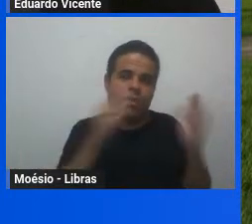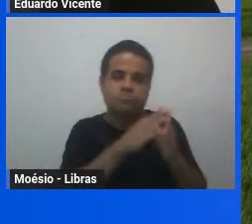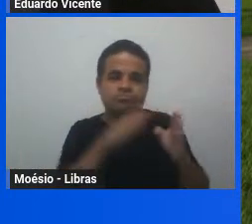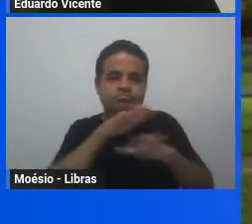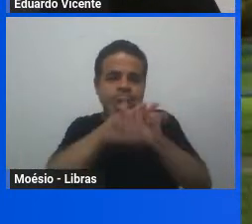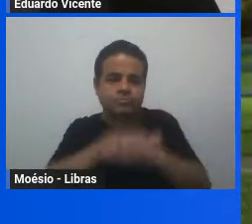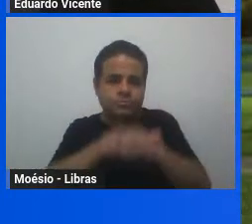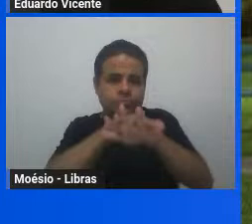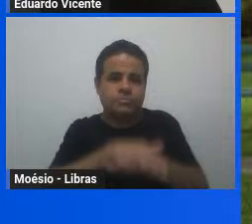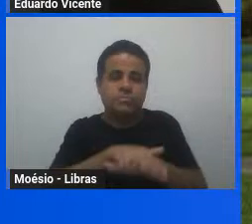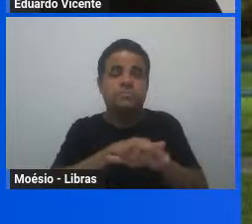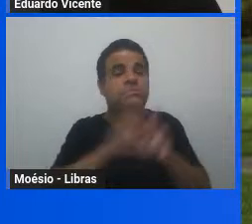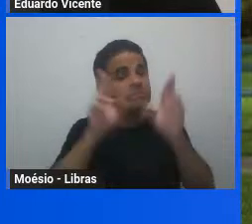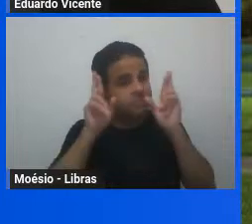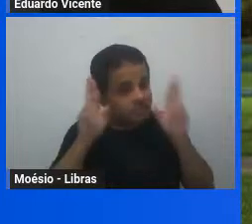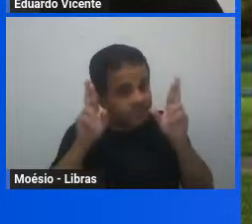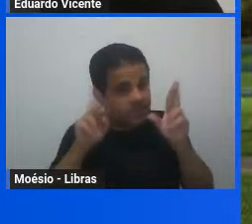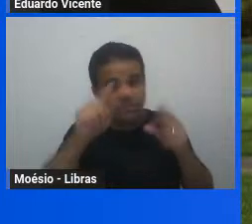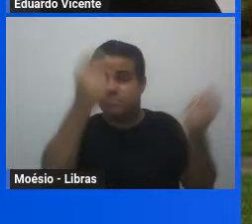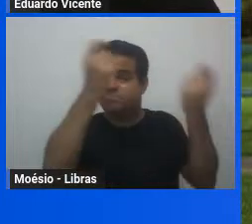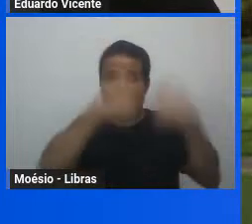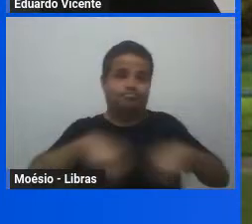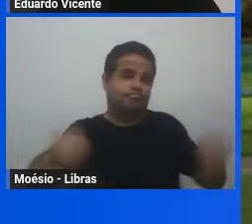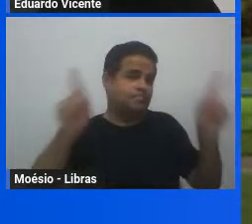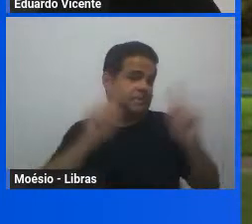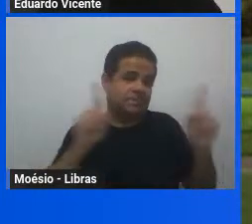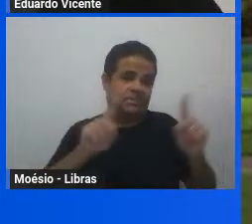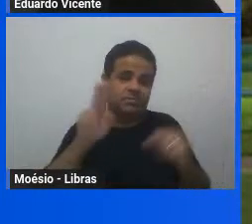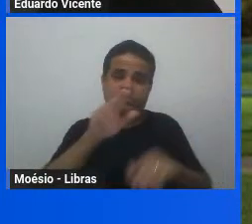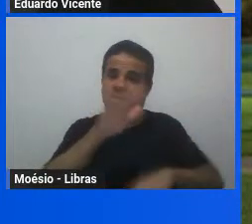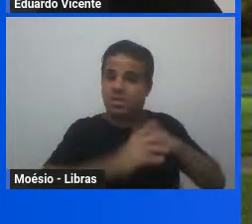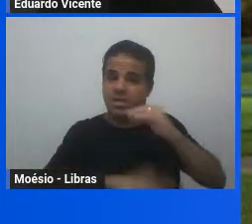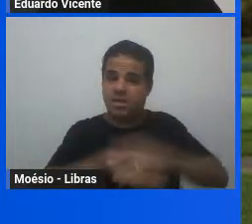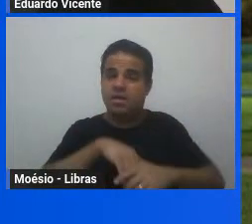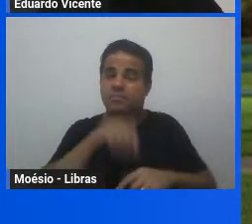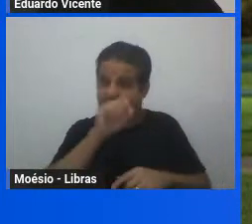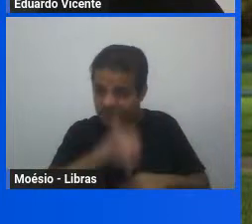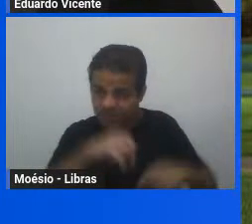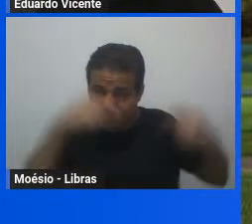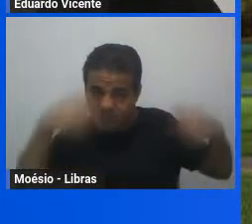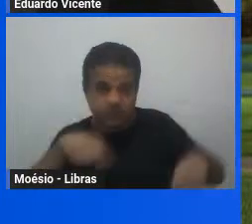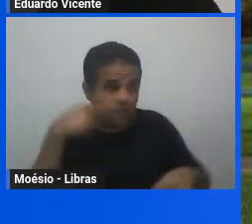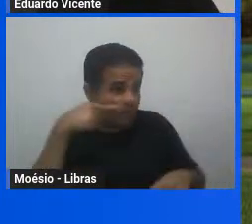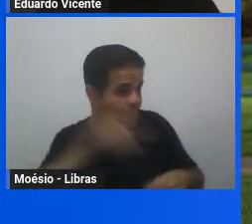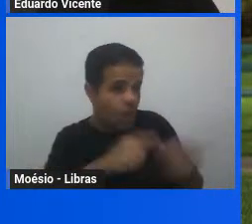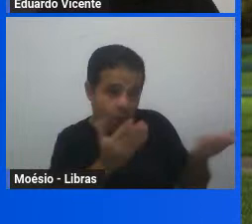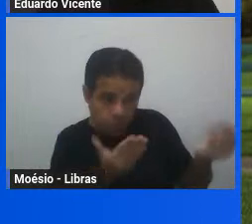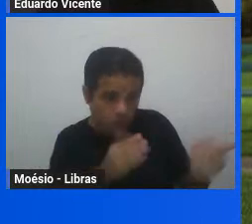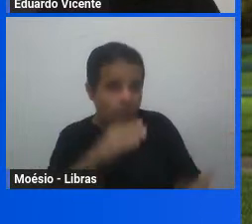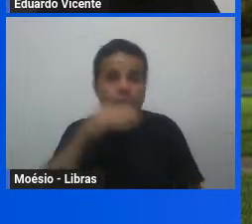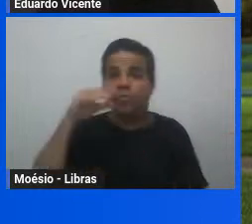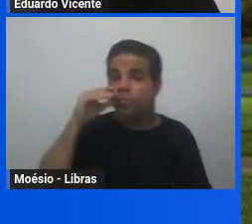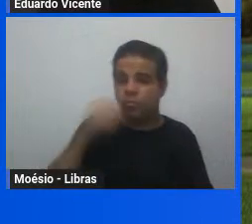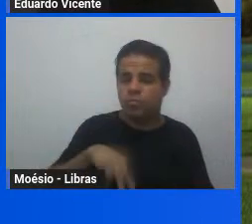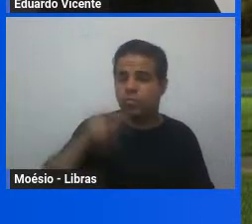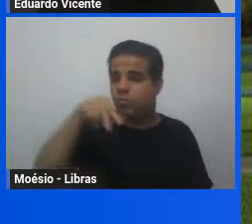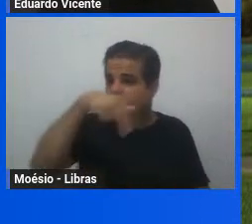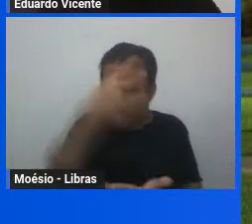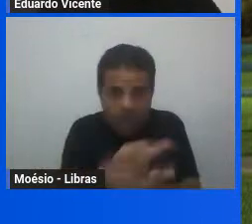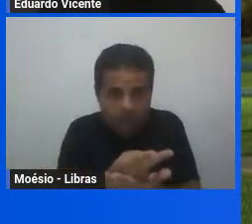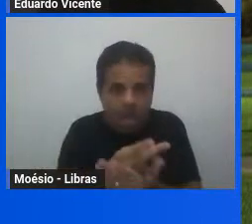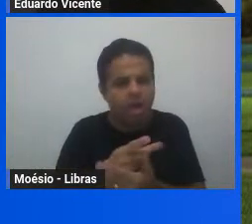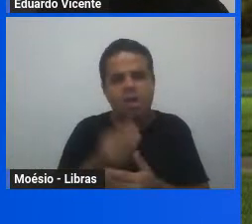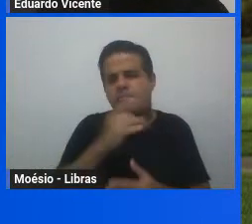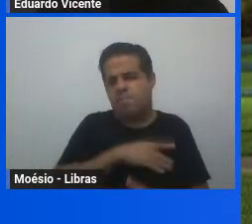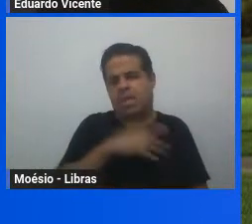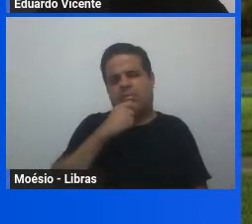Esperamos que você nunca tenha de usar a RCP somente com as mãos. Mas, caso você veja um adolescente ou adulto desmaiar de repente, não tenha medo de tentar. Ligue para